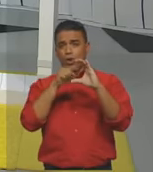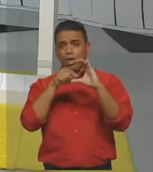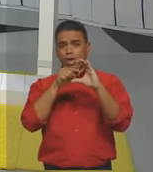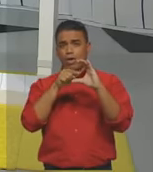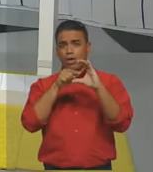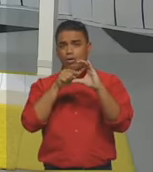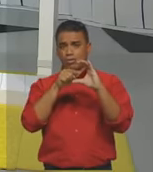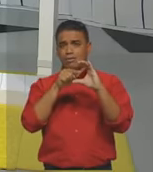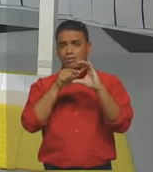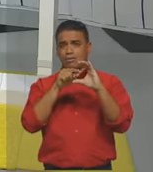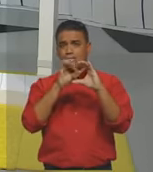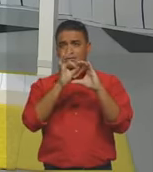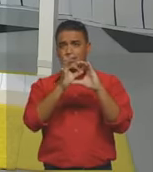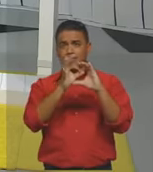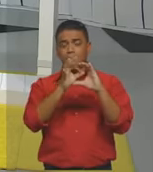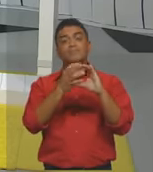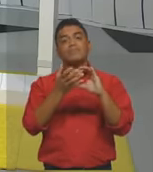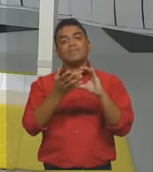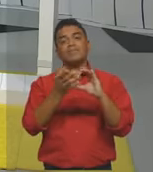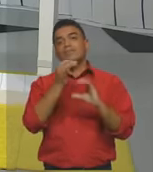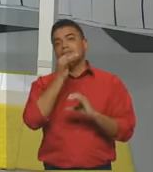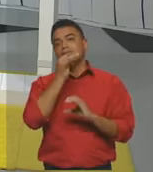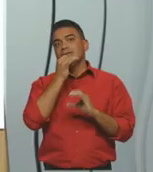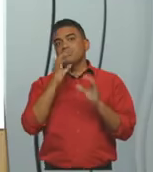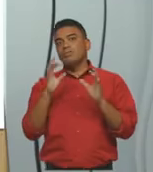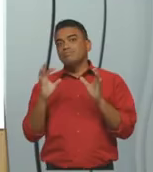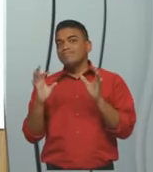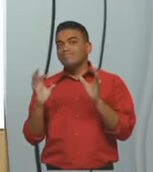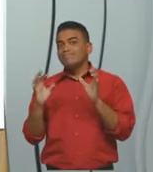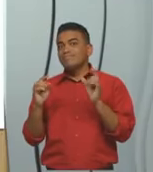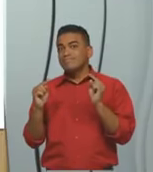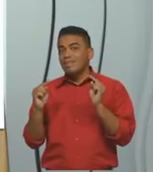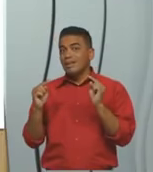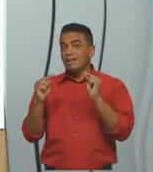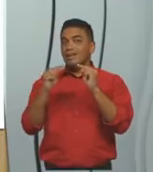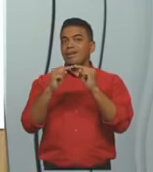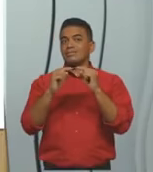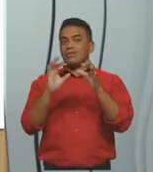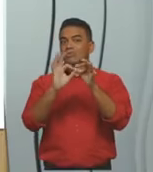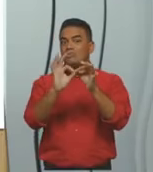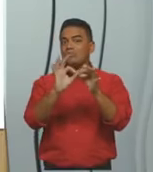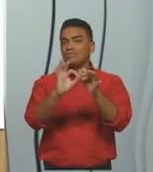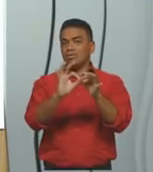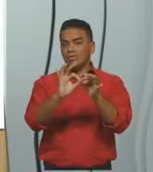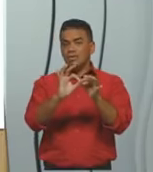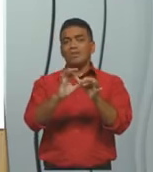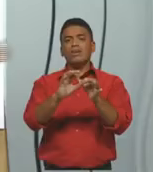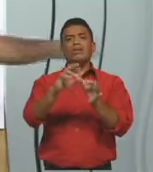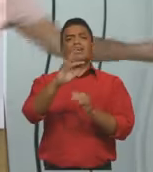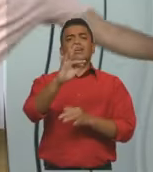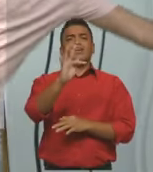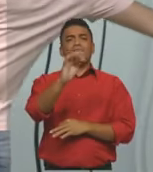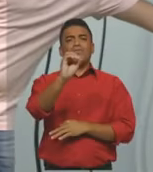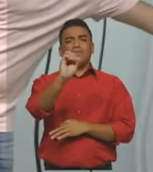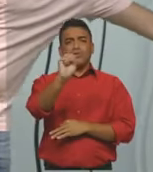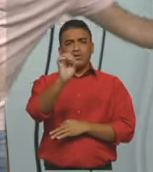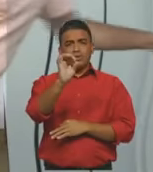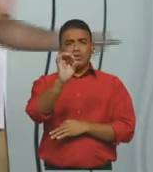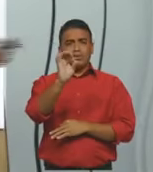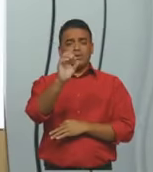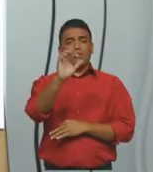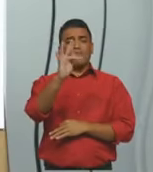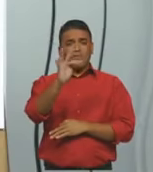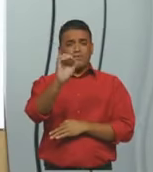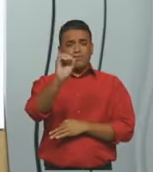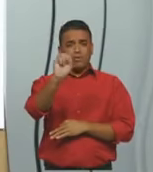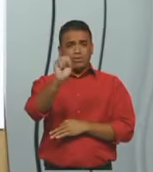através de um tipo de ligação que nós chamamos de ligação fosfodiéster. Como assim, Vinícius? Olha aqui